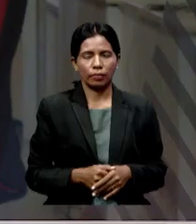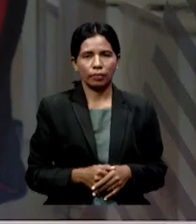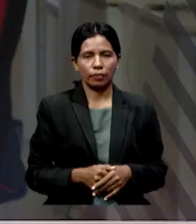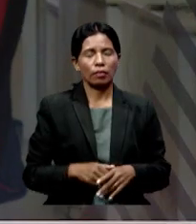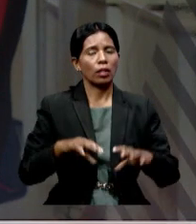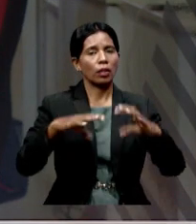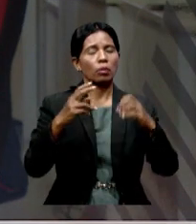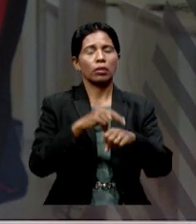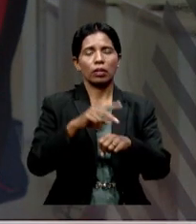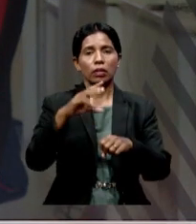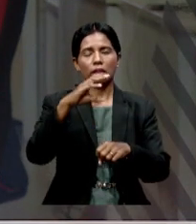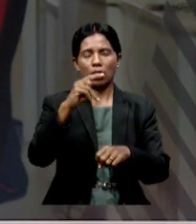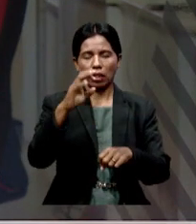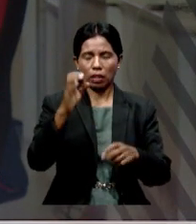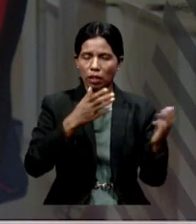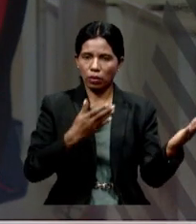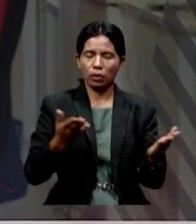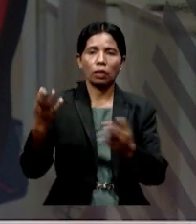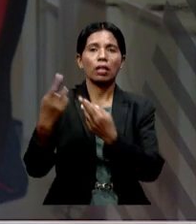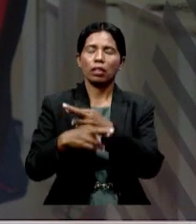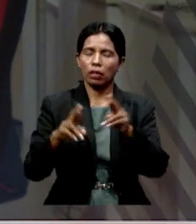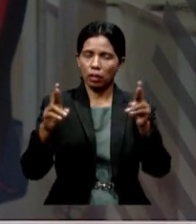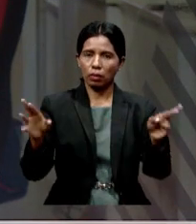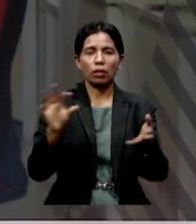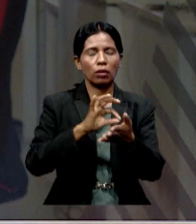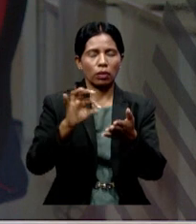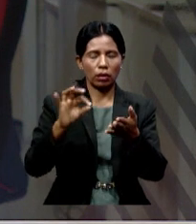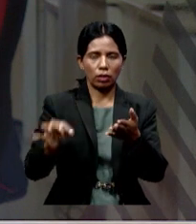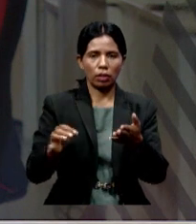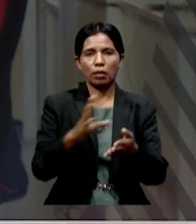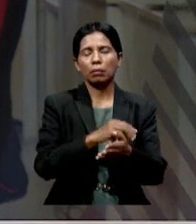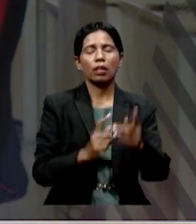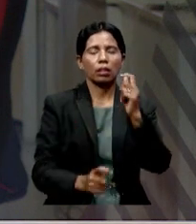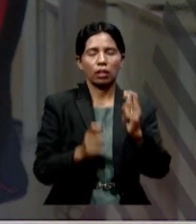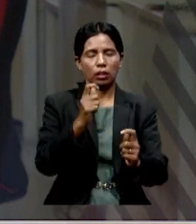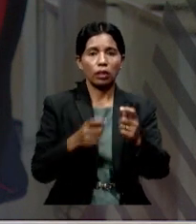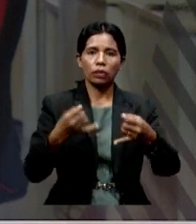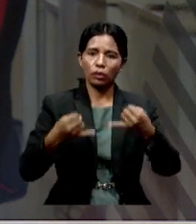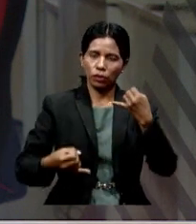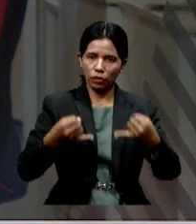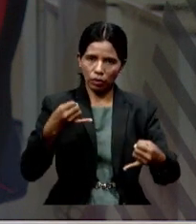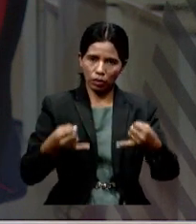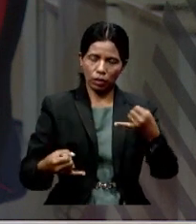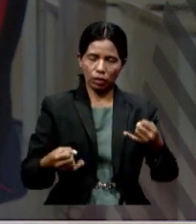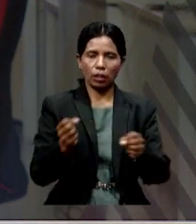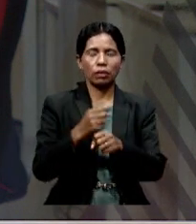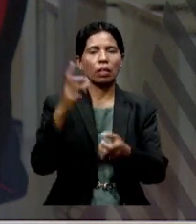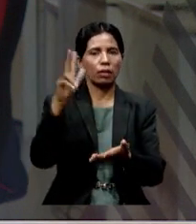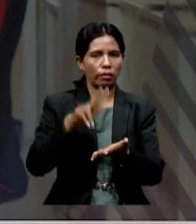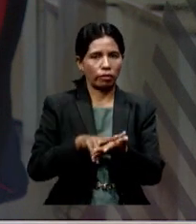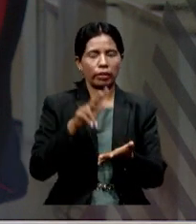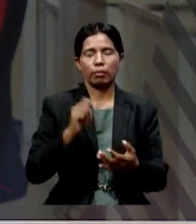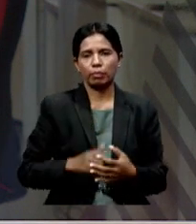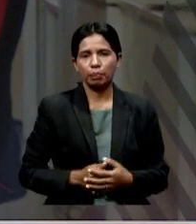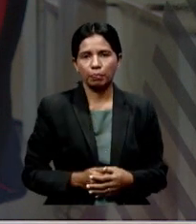Comissão Nacional de Eleição submete ao resultado provisório apuramento do Supremo Tribunal de Justiça, onde rala validação.